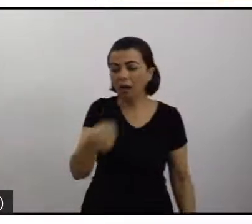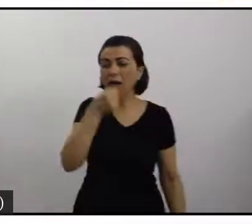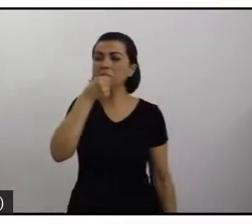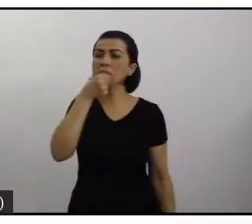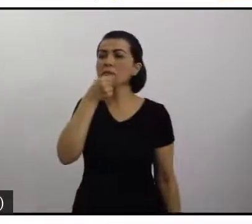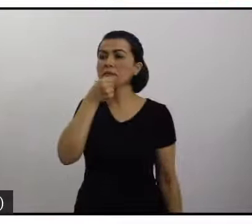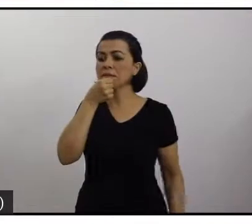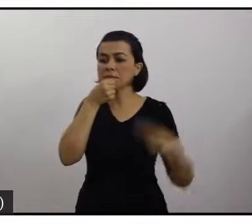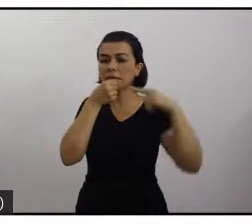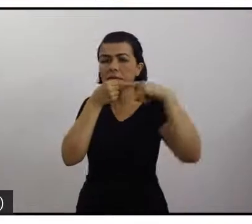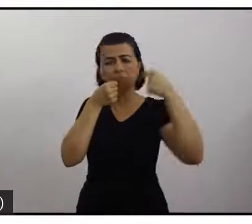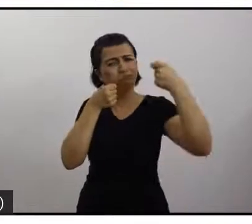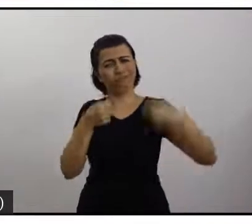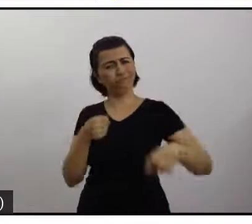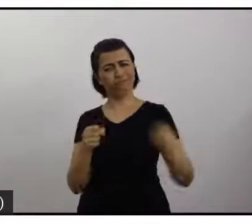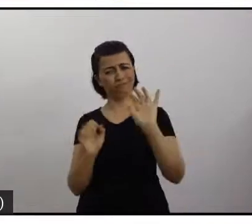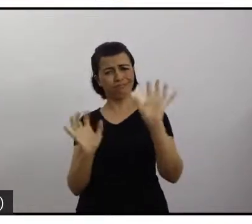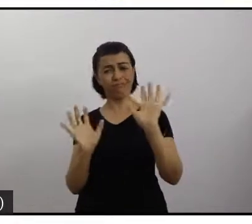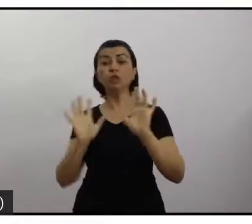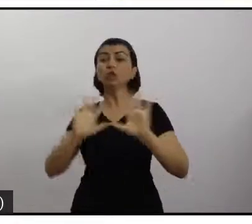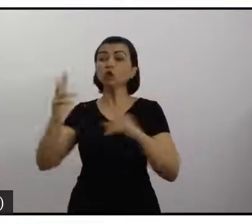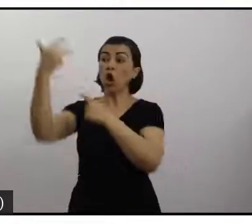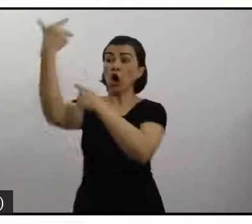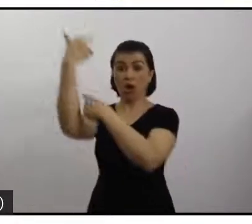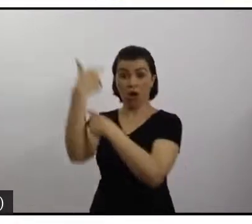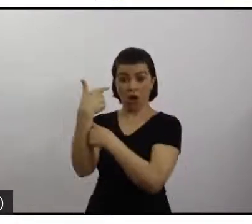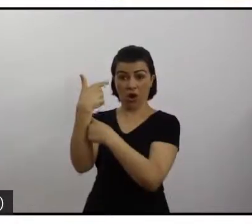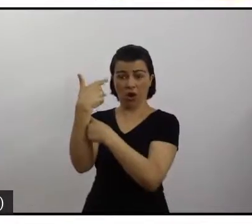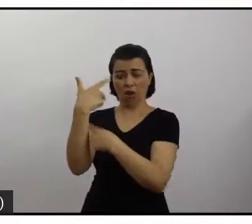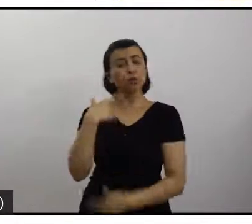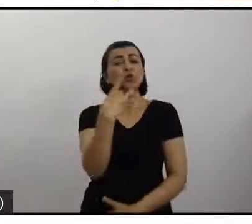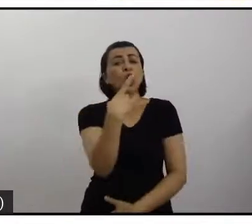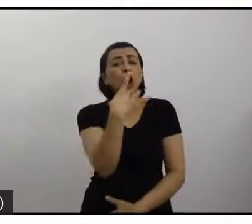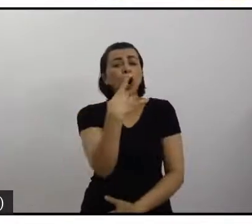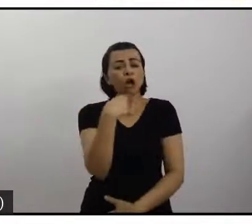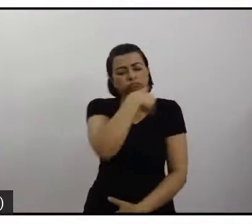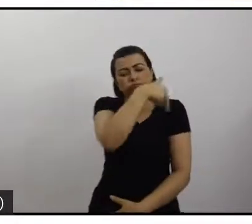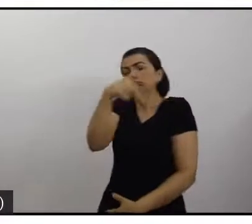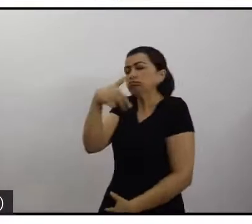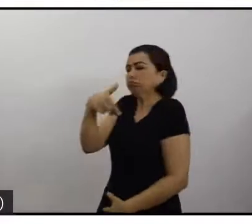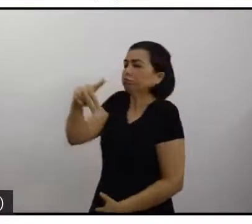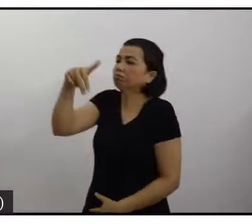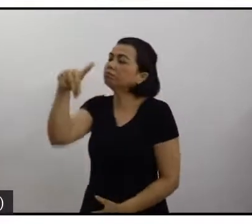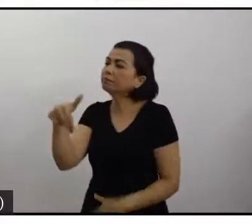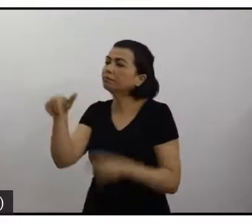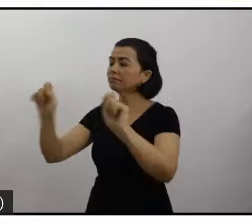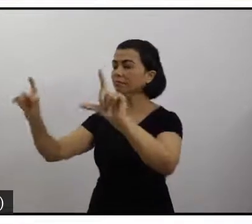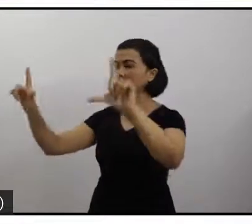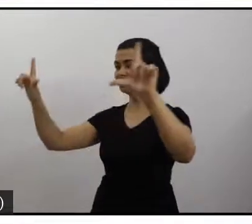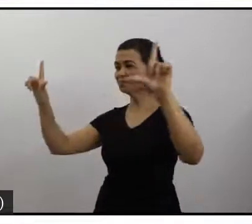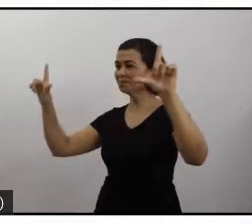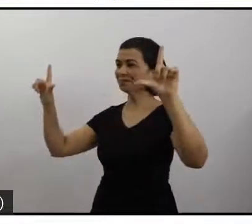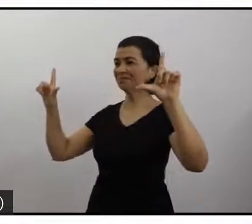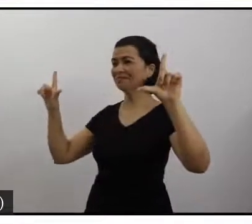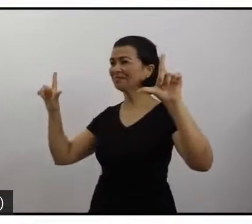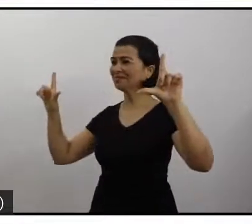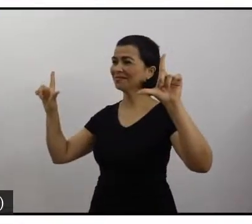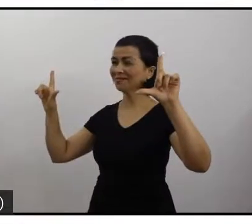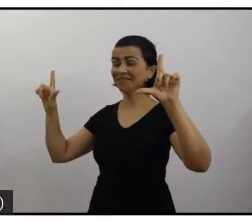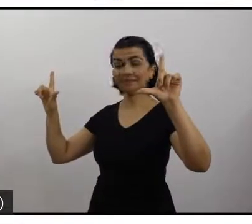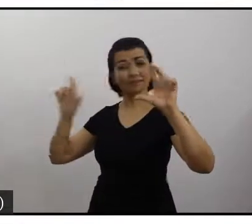microfone na mão, a pessoa estava ali sozinha, né? Então a própria situação já era outra, né? Já era.